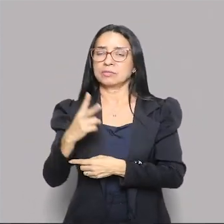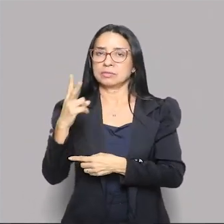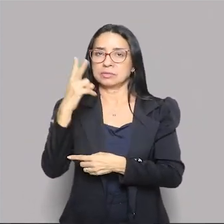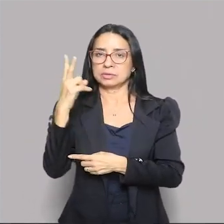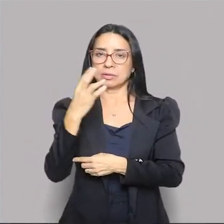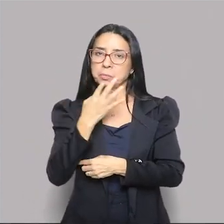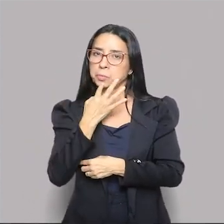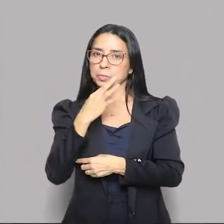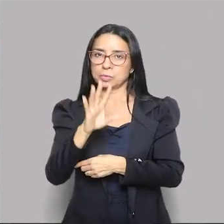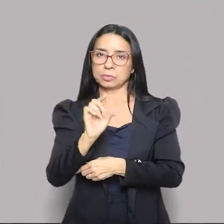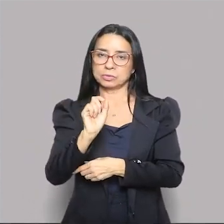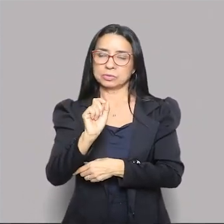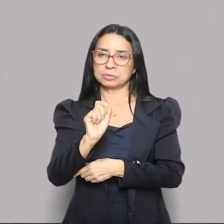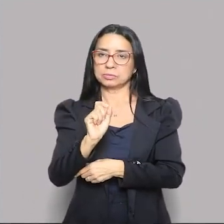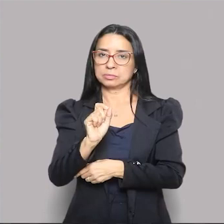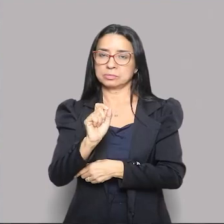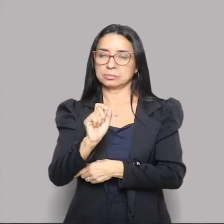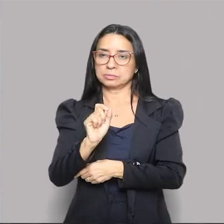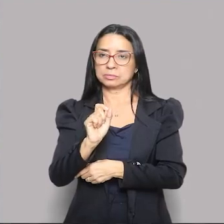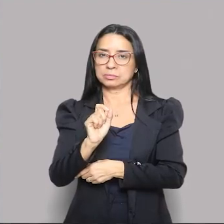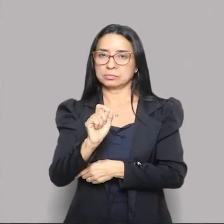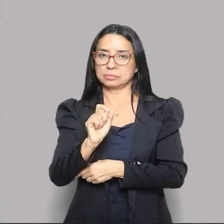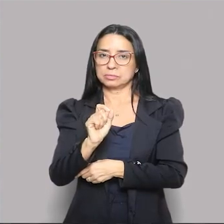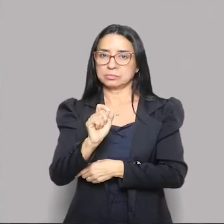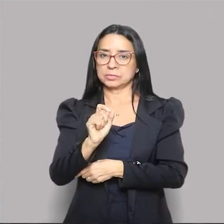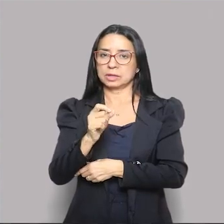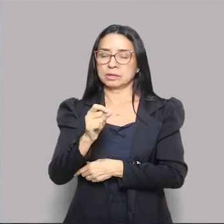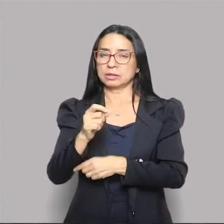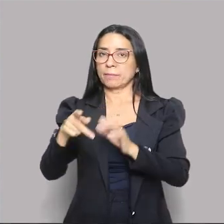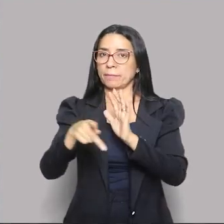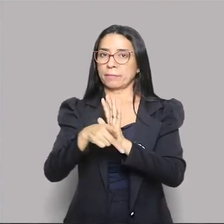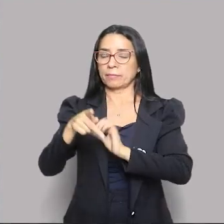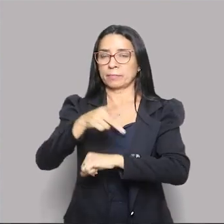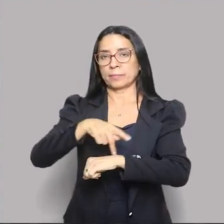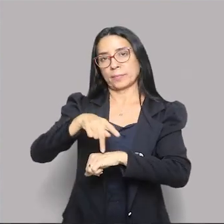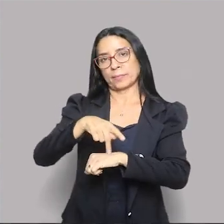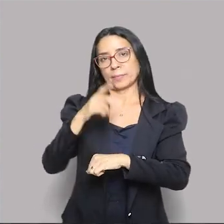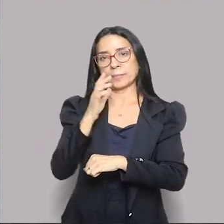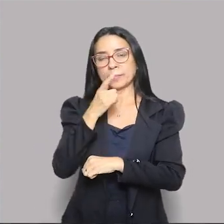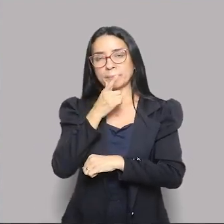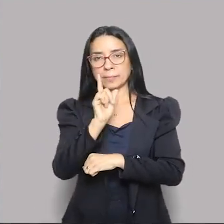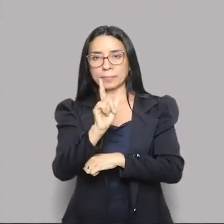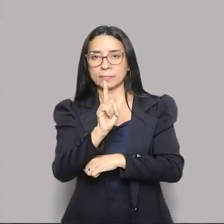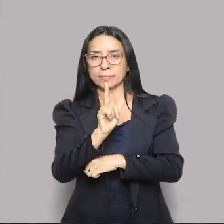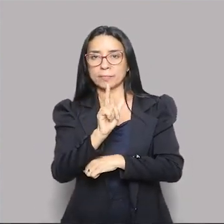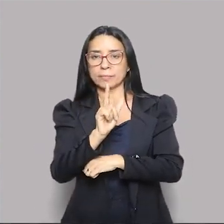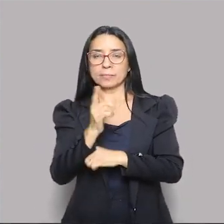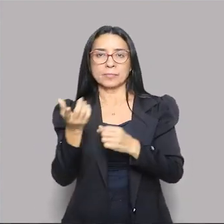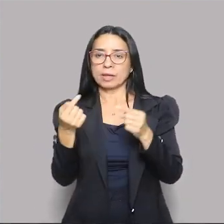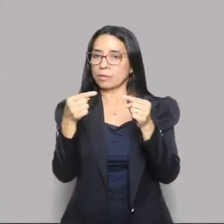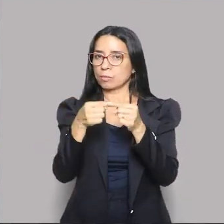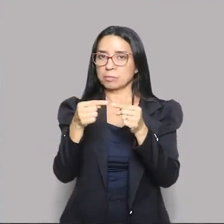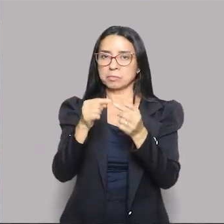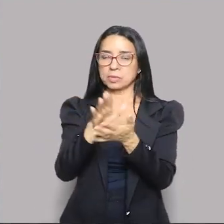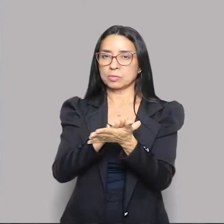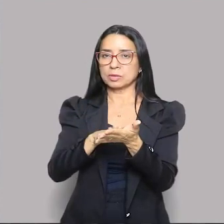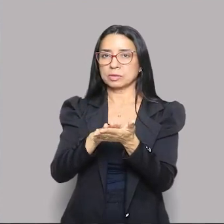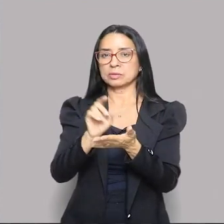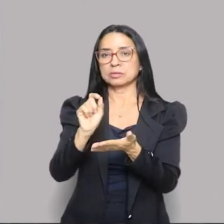nem conheço sobre a cultura que está no meu país. Eu nem consigo me identificar com nada. E isso é um